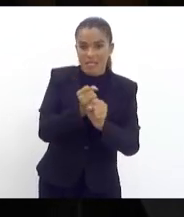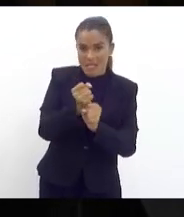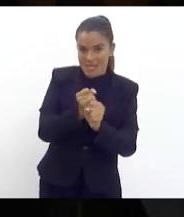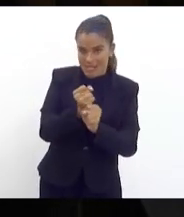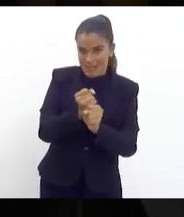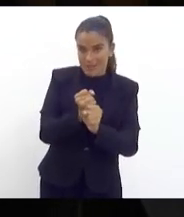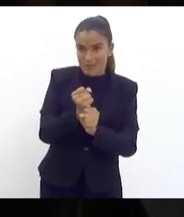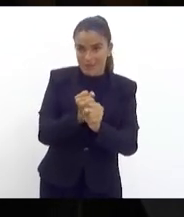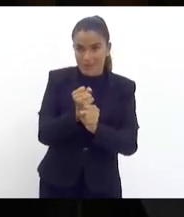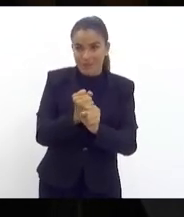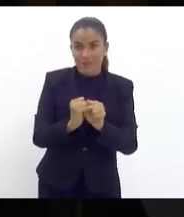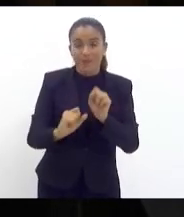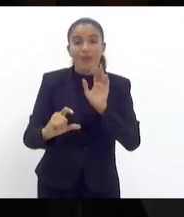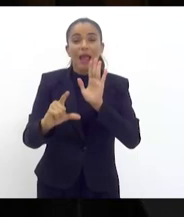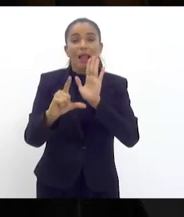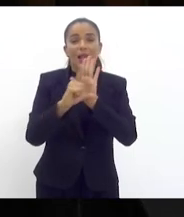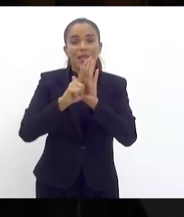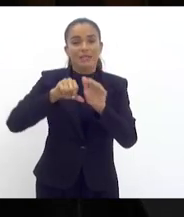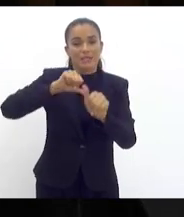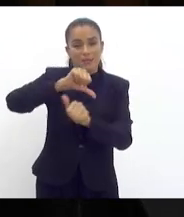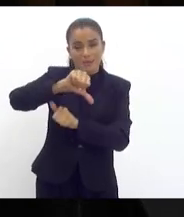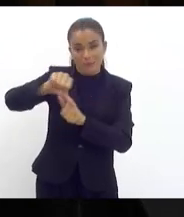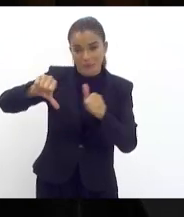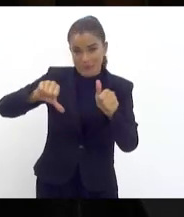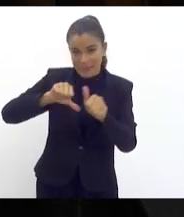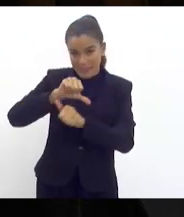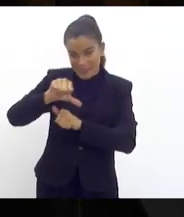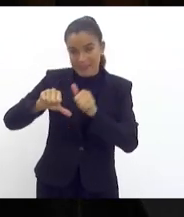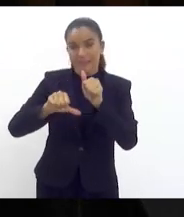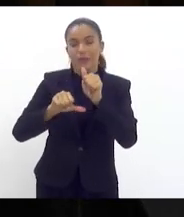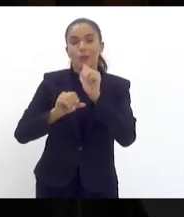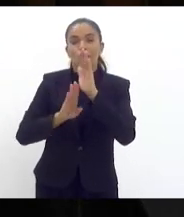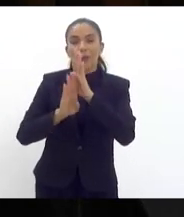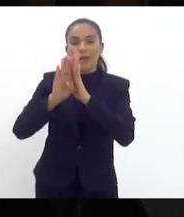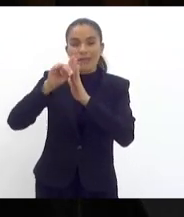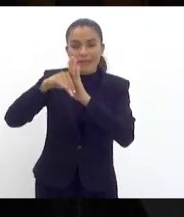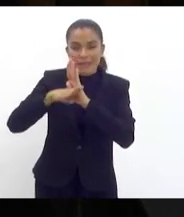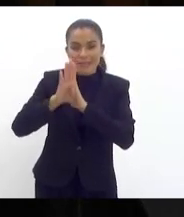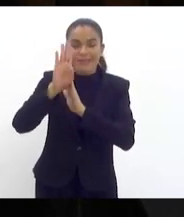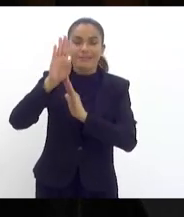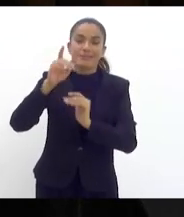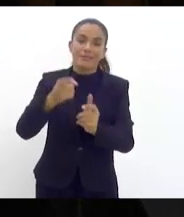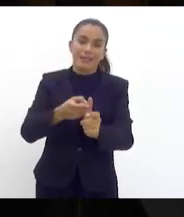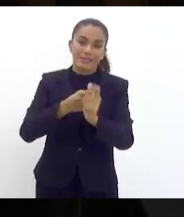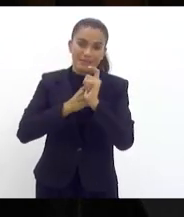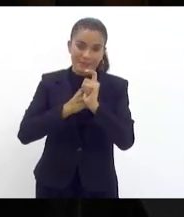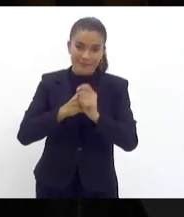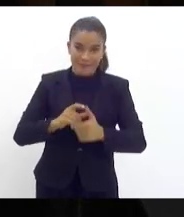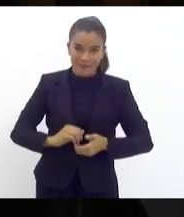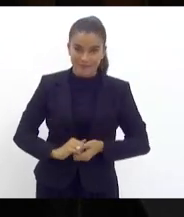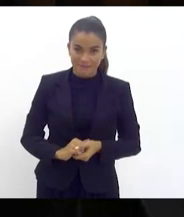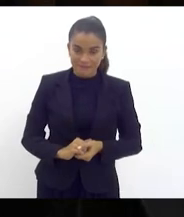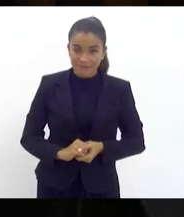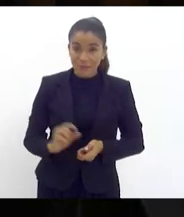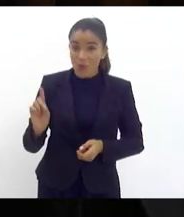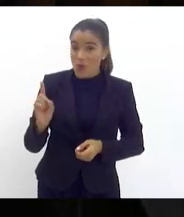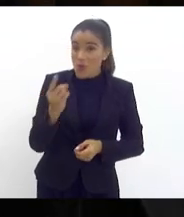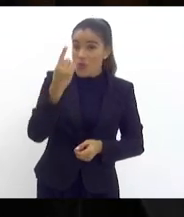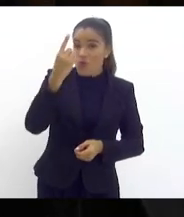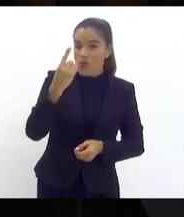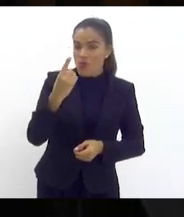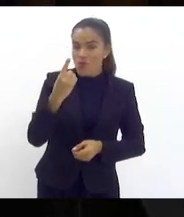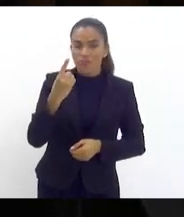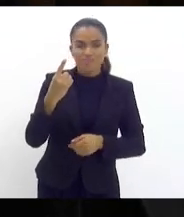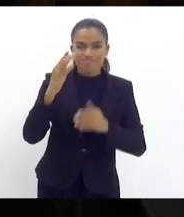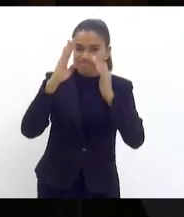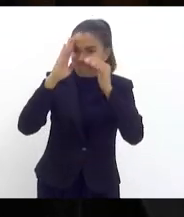além da mudança do índice da correção da dívida dos entes. Um dos principais